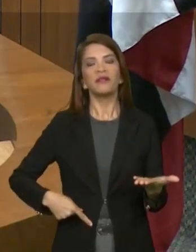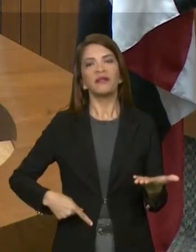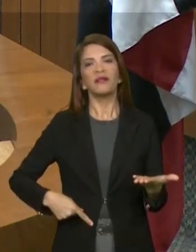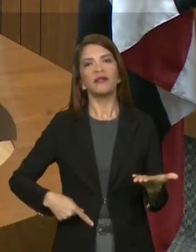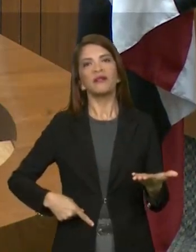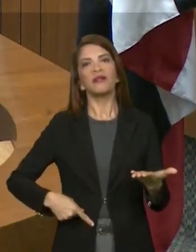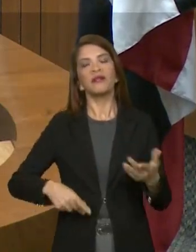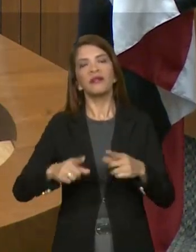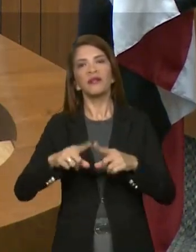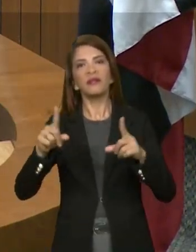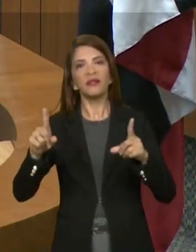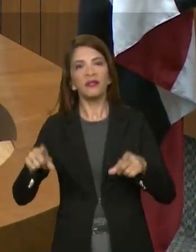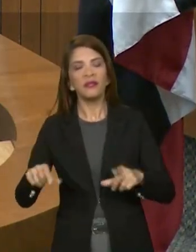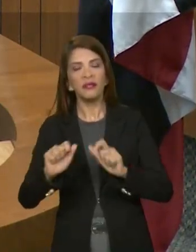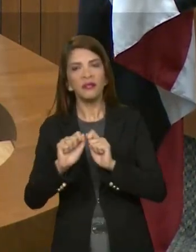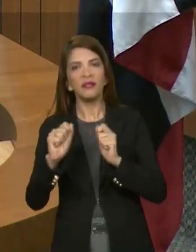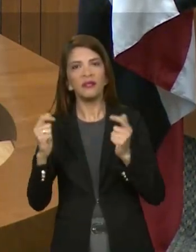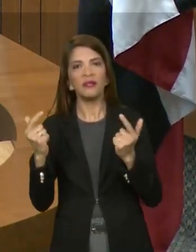servidores desta casa,